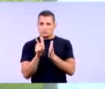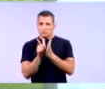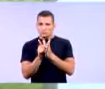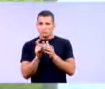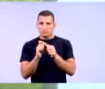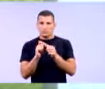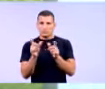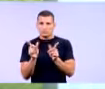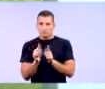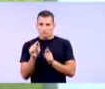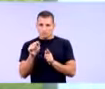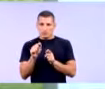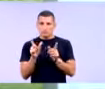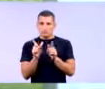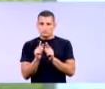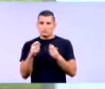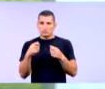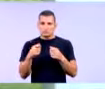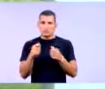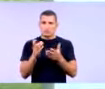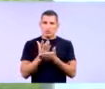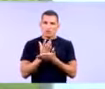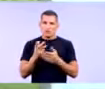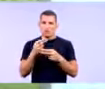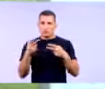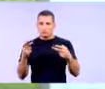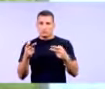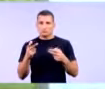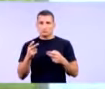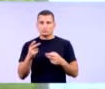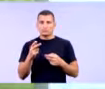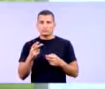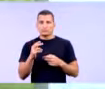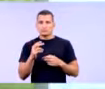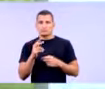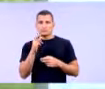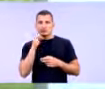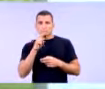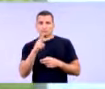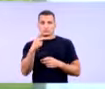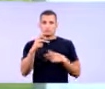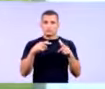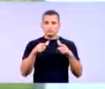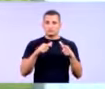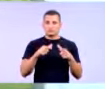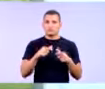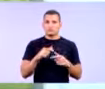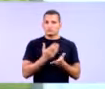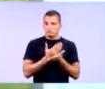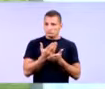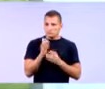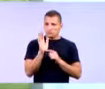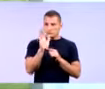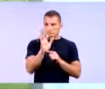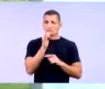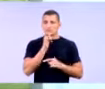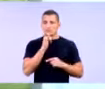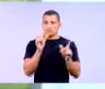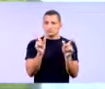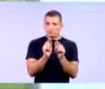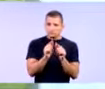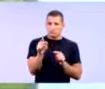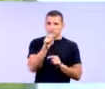esse resumo tem que apontar algumas coisas que serão vistas no trabalho. Já já eu mostro um exemplo de resumo, tá? E